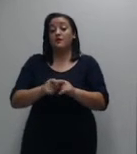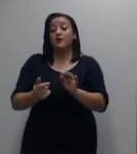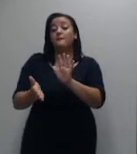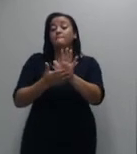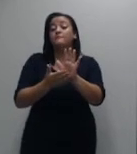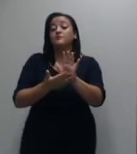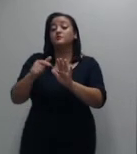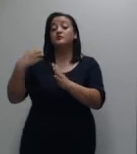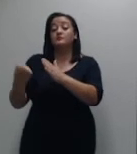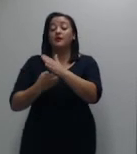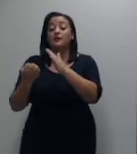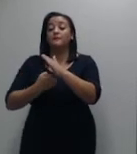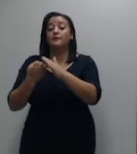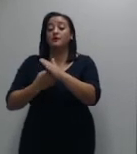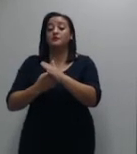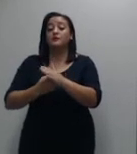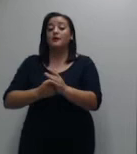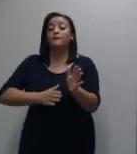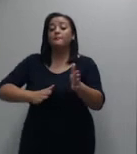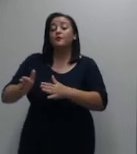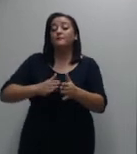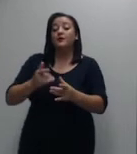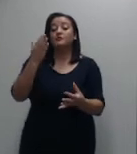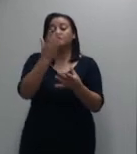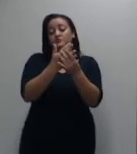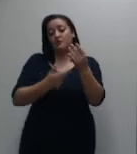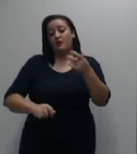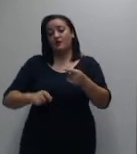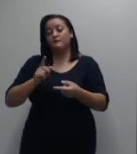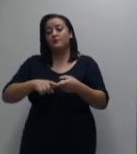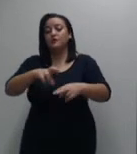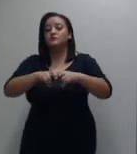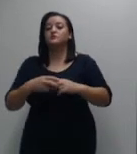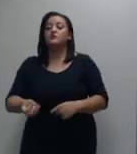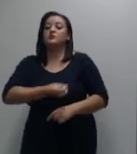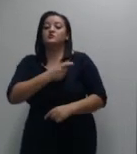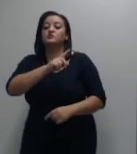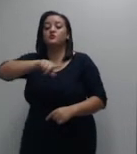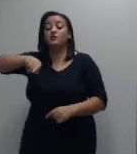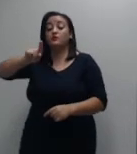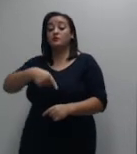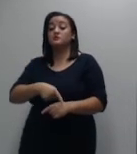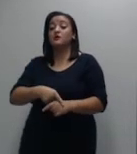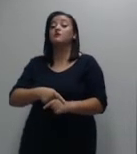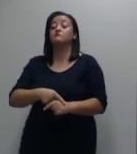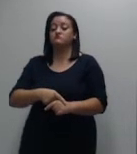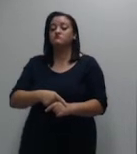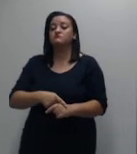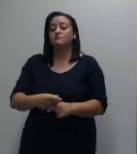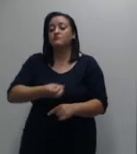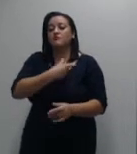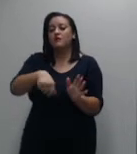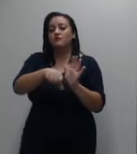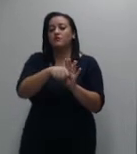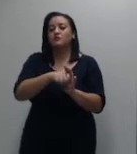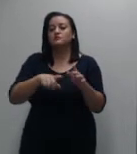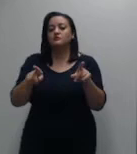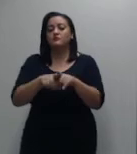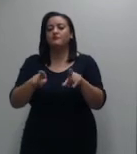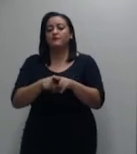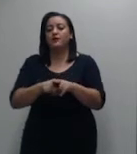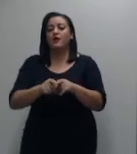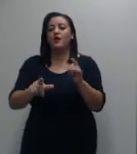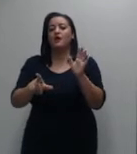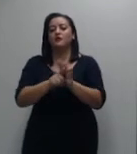pela brasoes sede de embargos infringentes e portanto houve anulação né Por violação é a